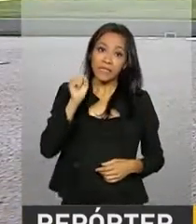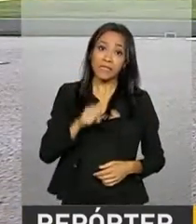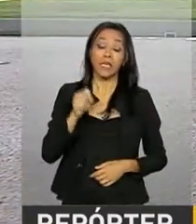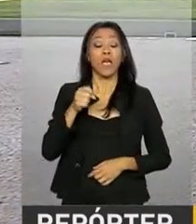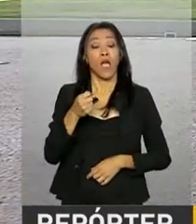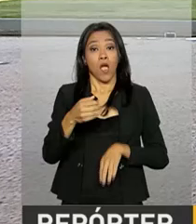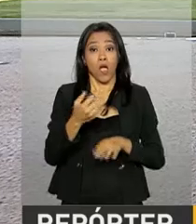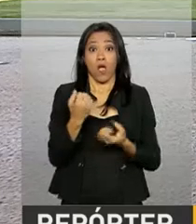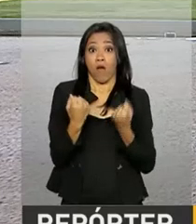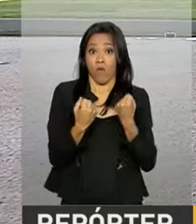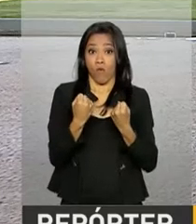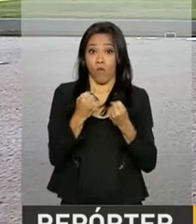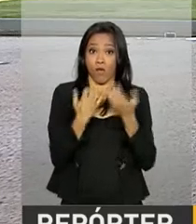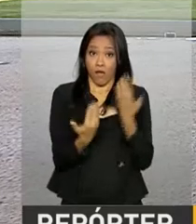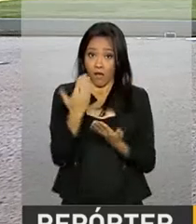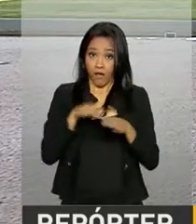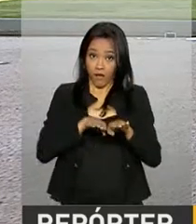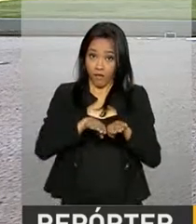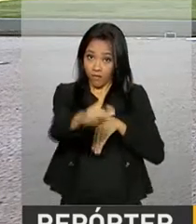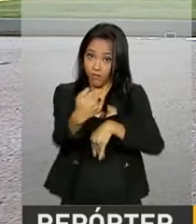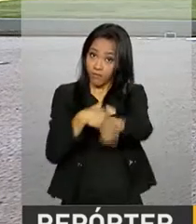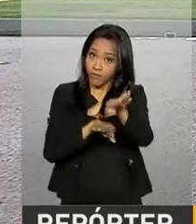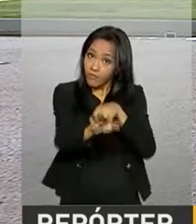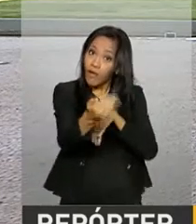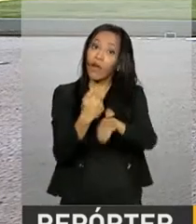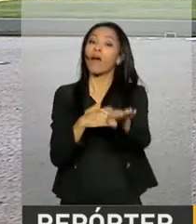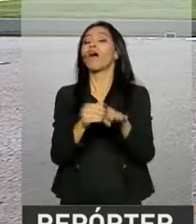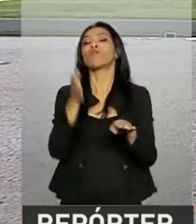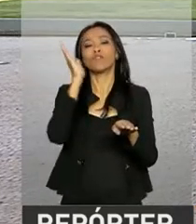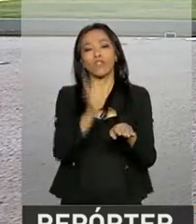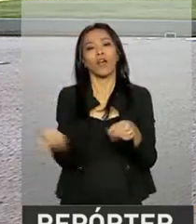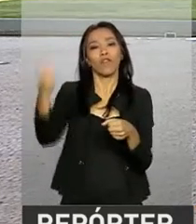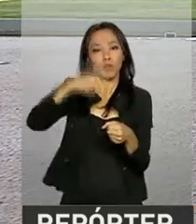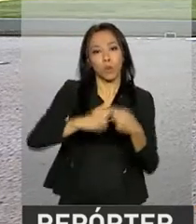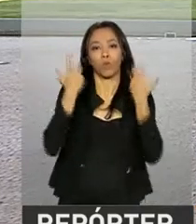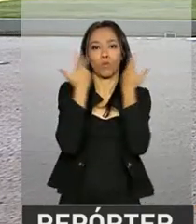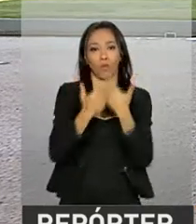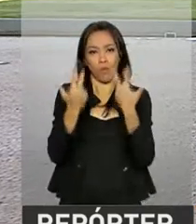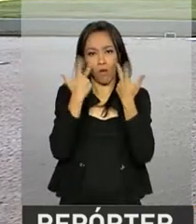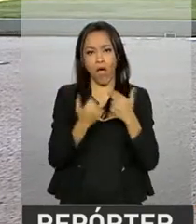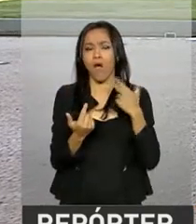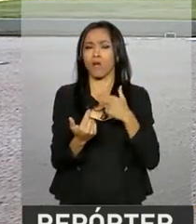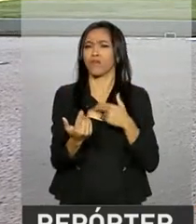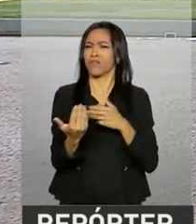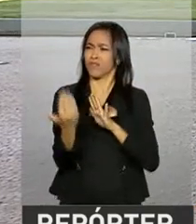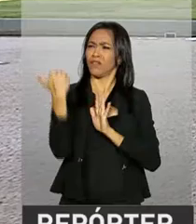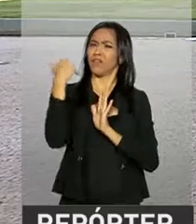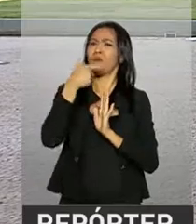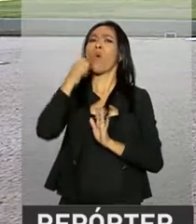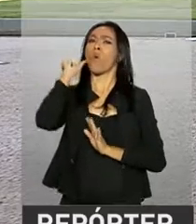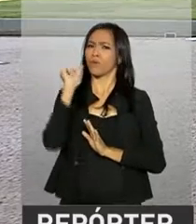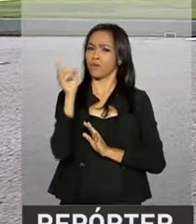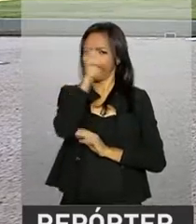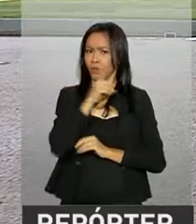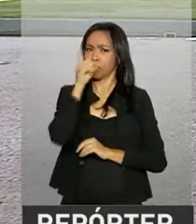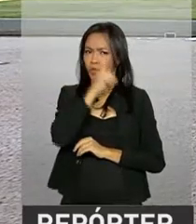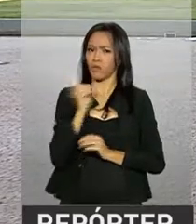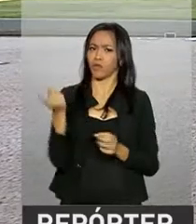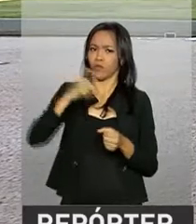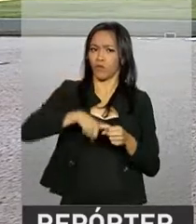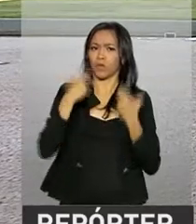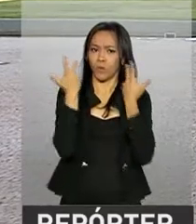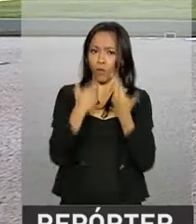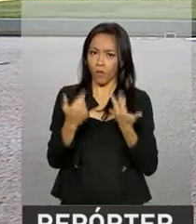de veículos na BR-163 no Pará foi totalmente restabelecido desde este domingo, desde ontem, portanto,